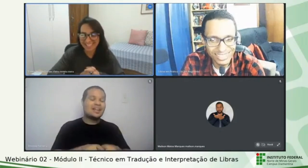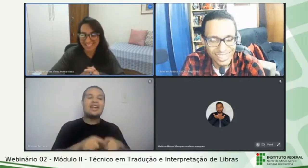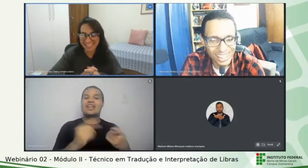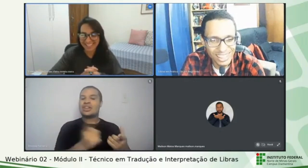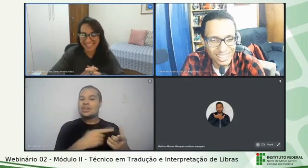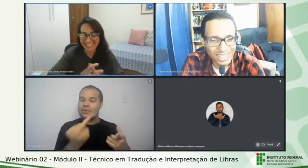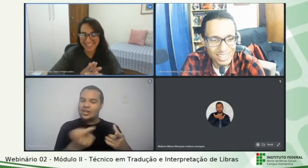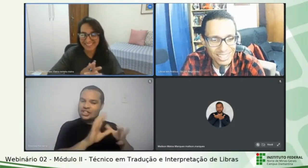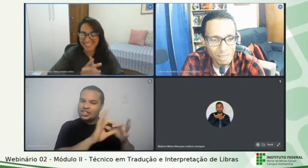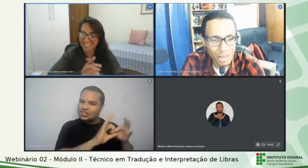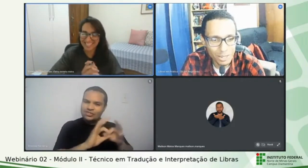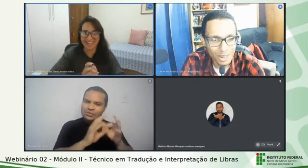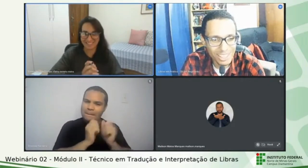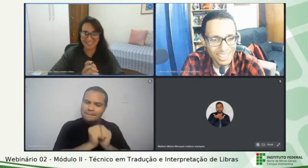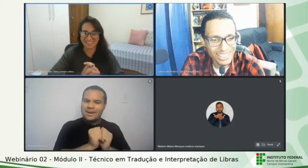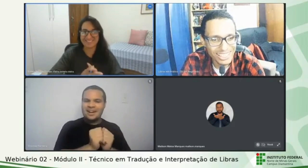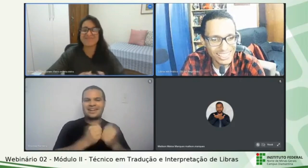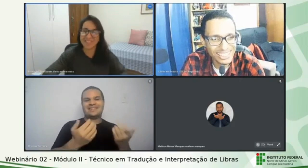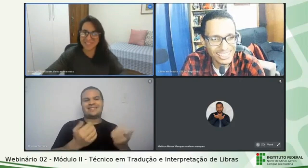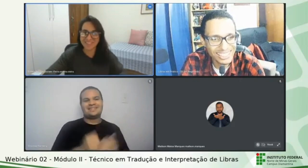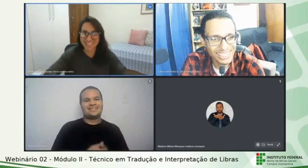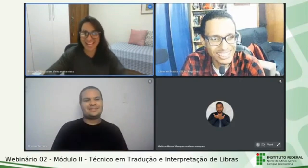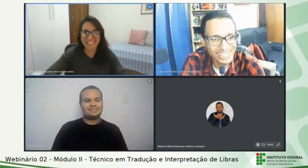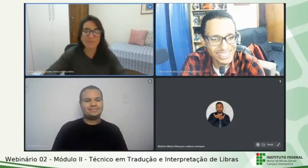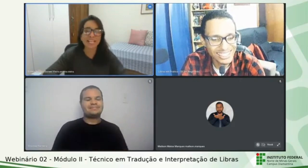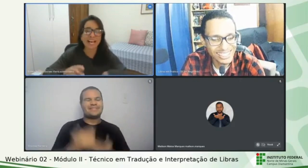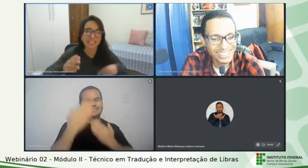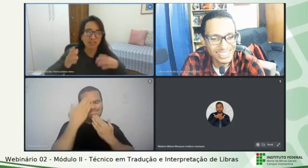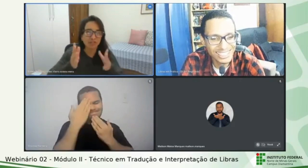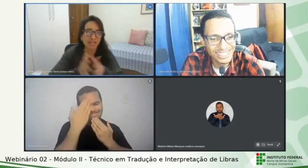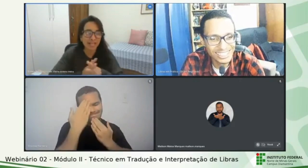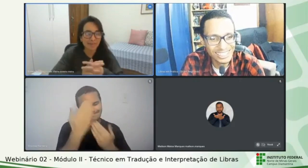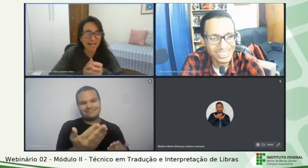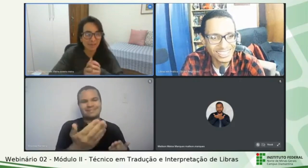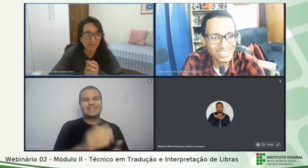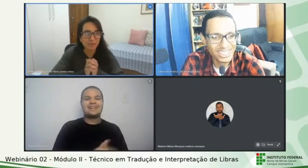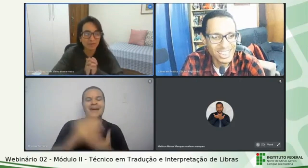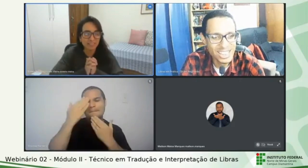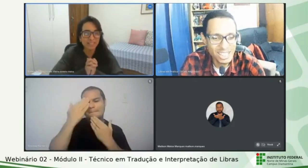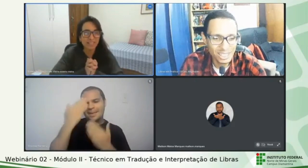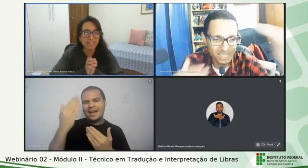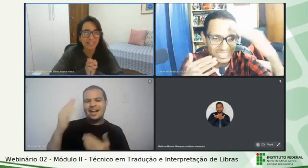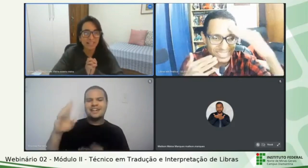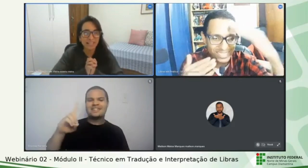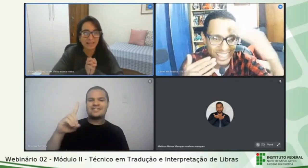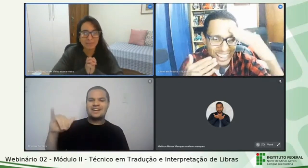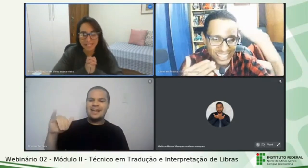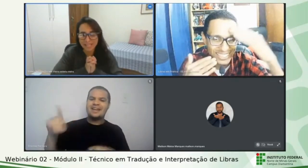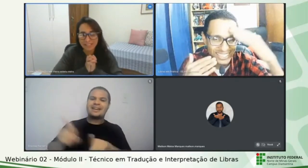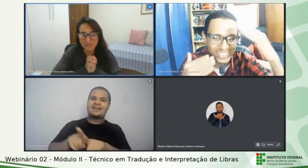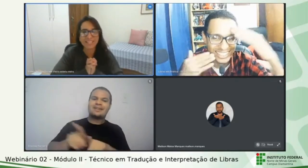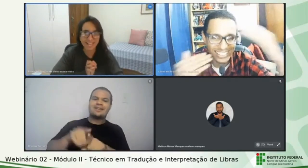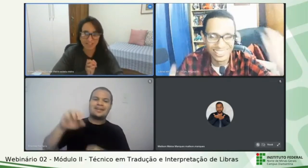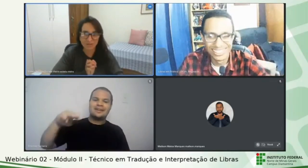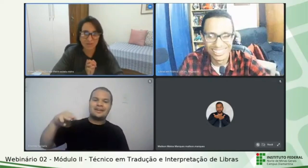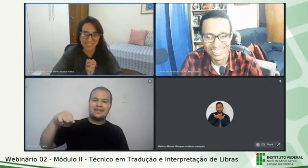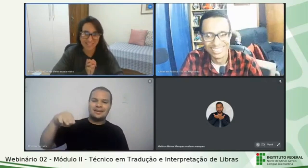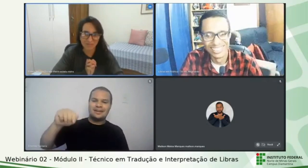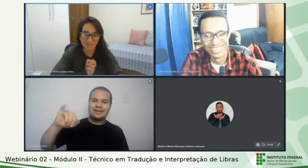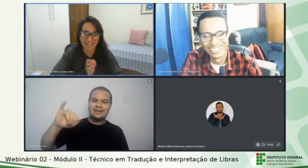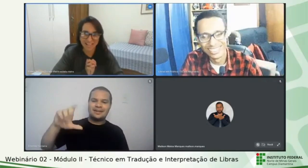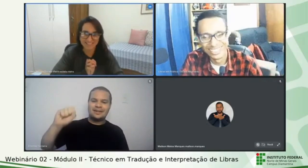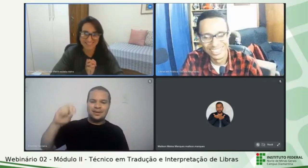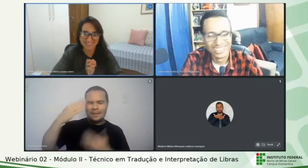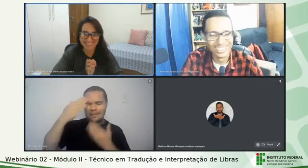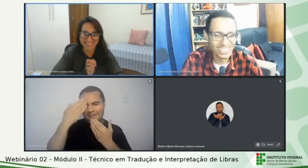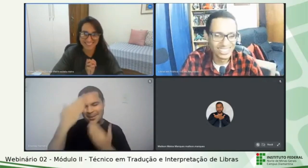parceria. E Sempre às ordens. muito obrigada. E obrigada, Divonei, Maílson. Obrigado. Obrigada de verdade, de